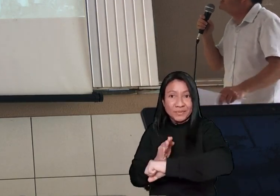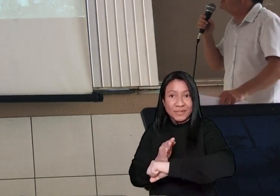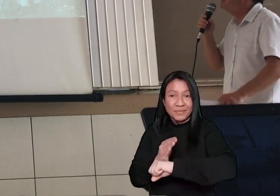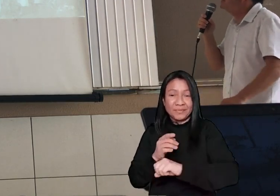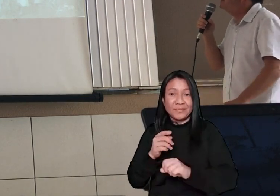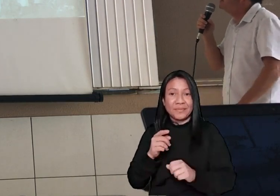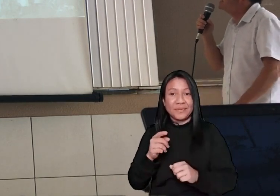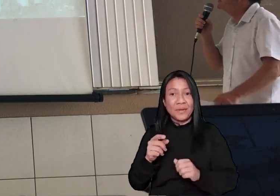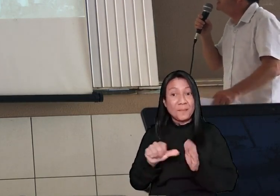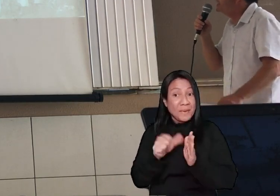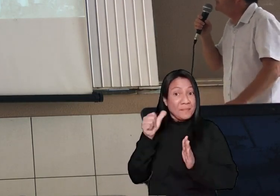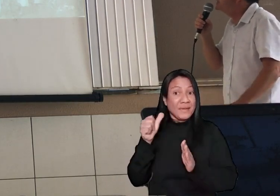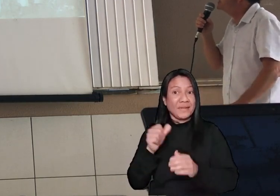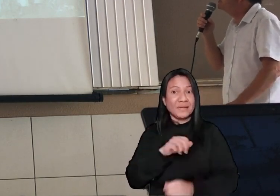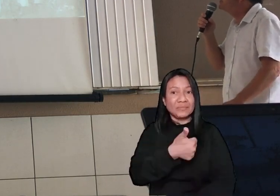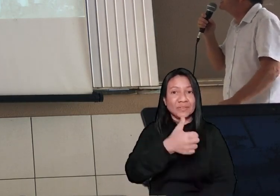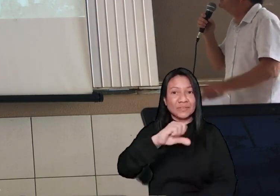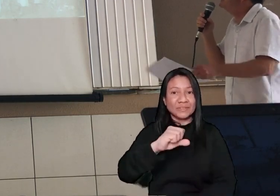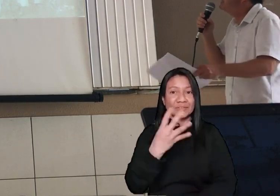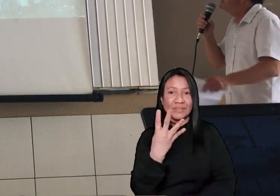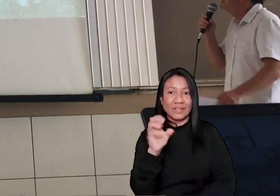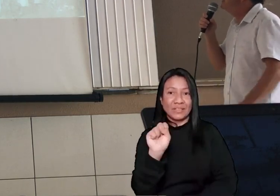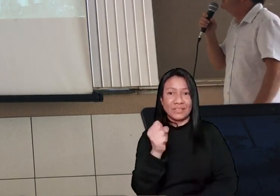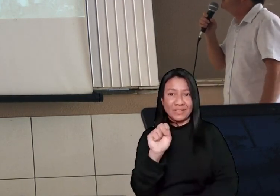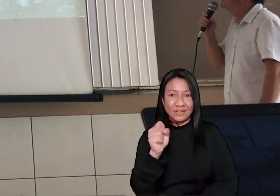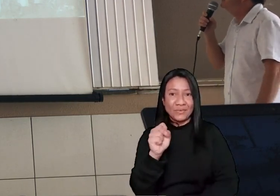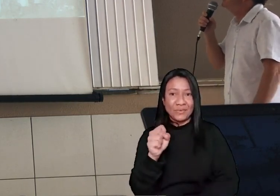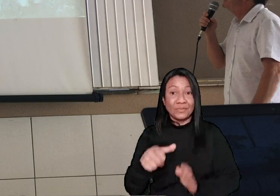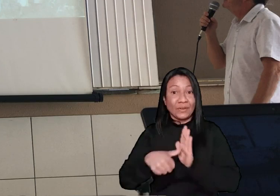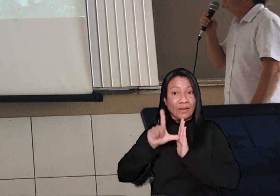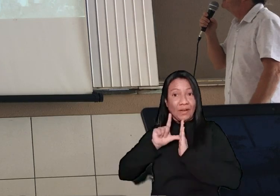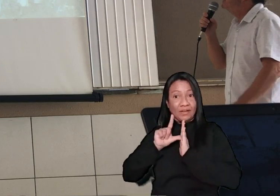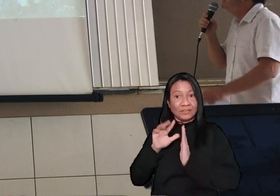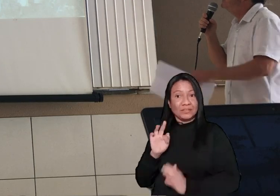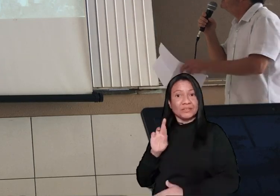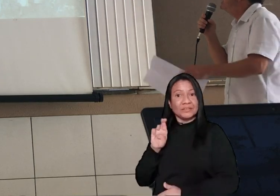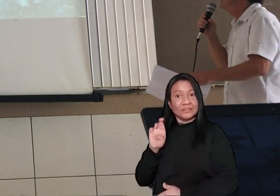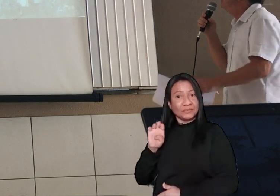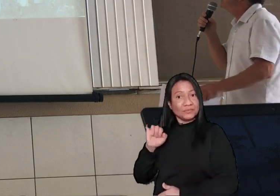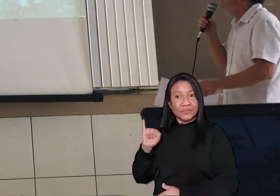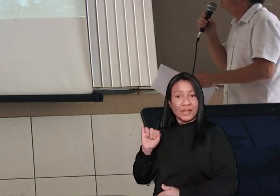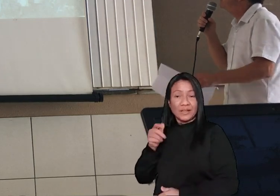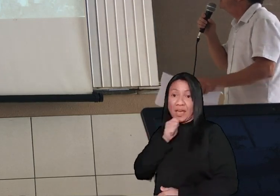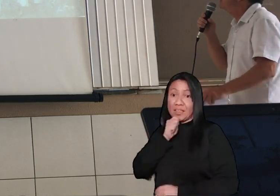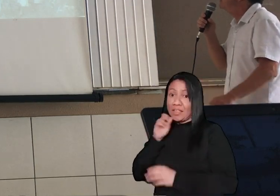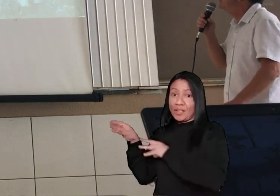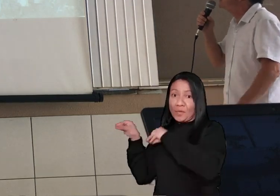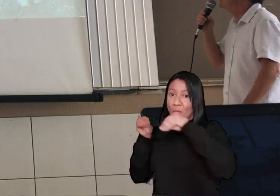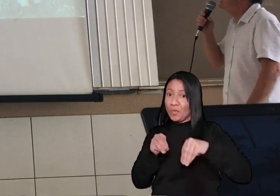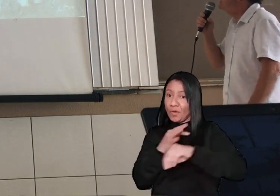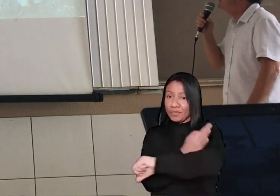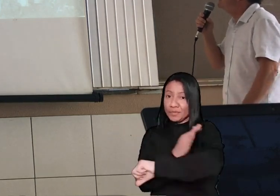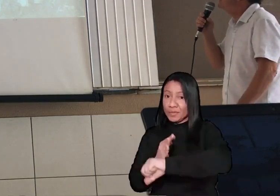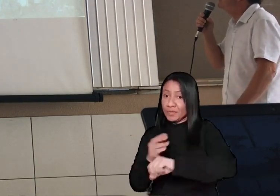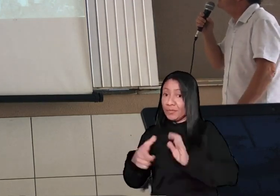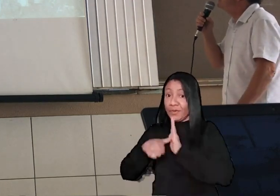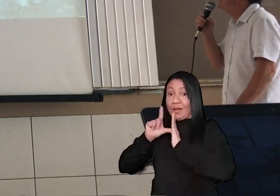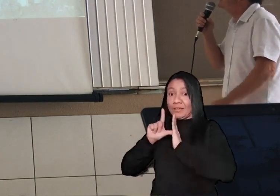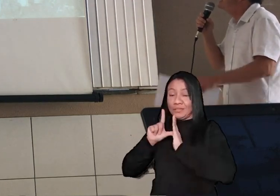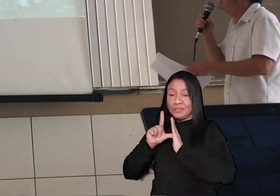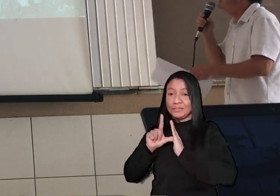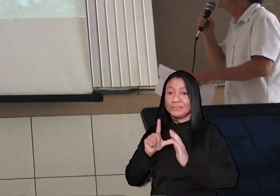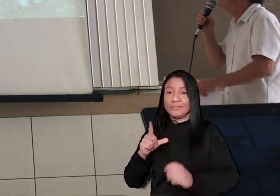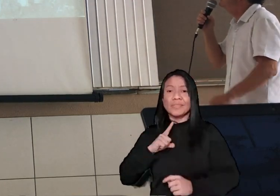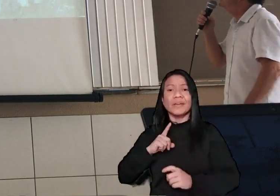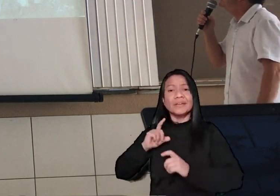do Frei Deodato chegar em Francisco Beltrão, teve uma reunião, acho que foi o bispo da época, veio visitar